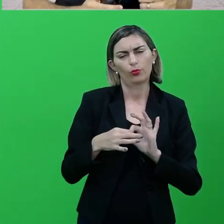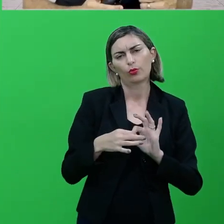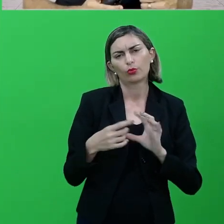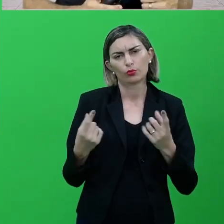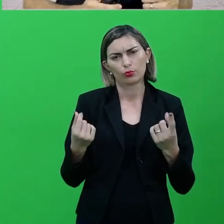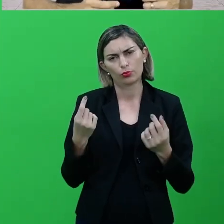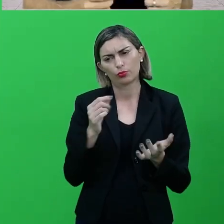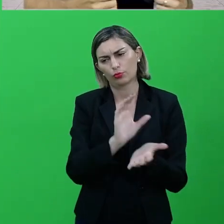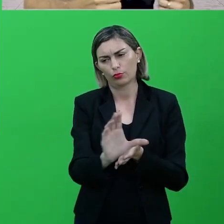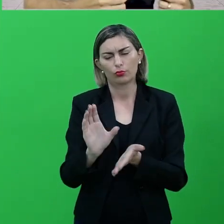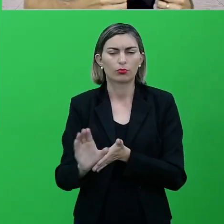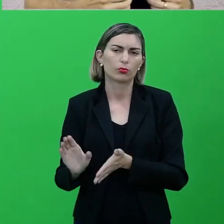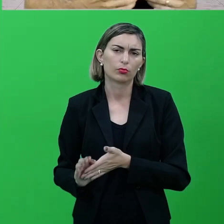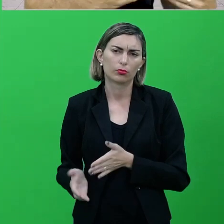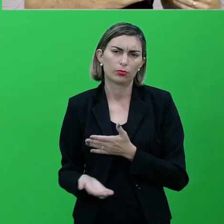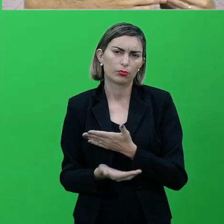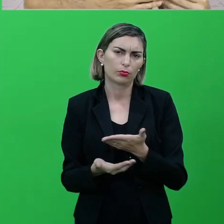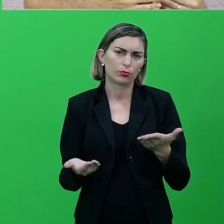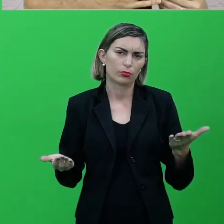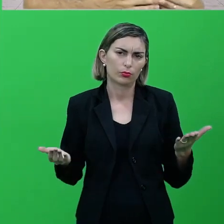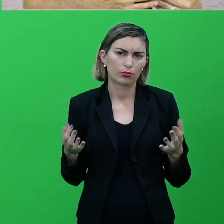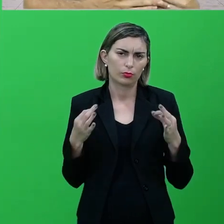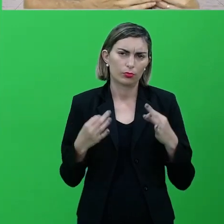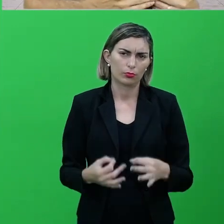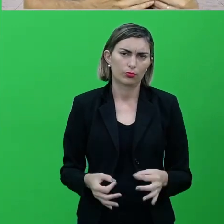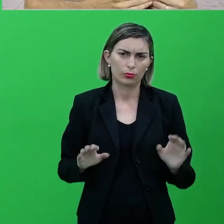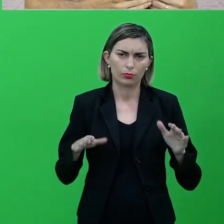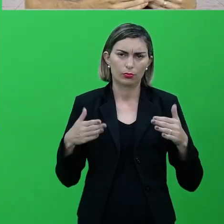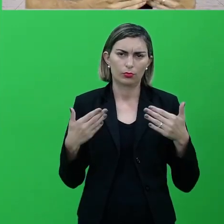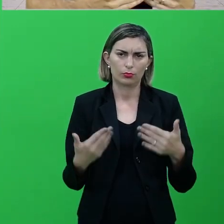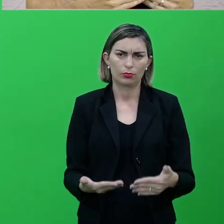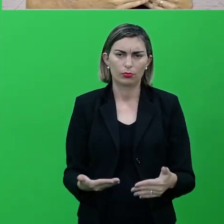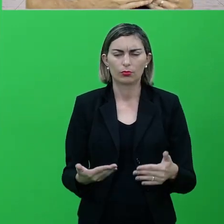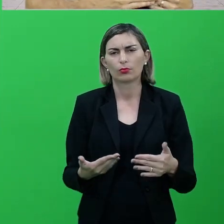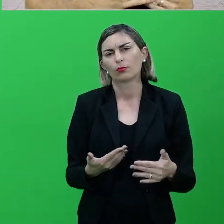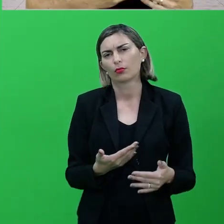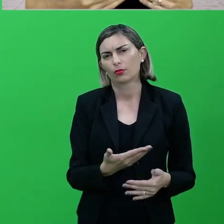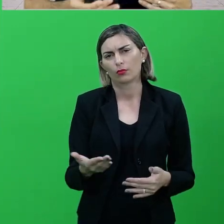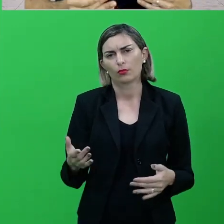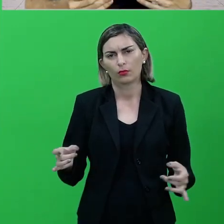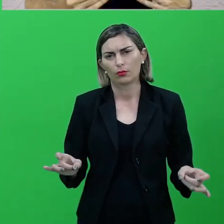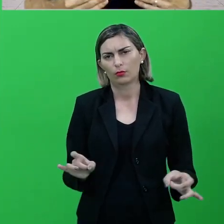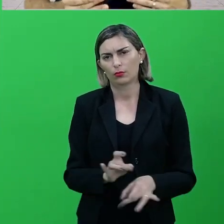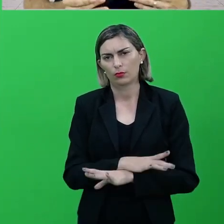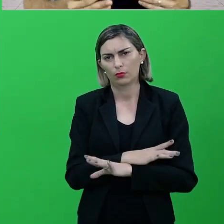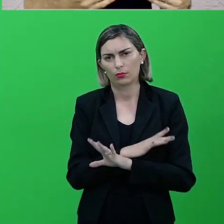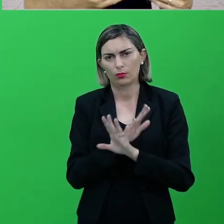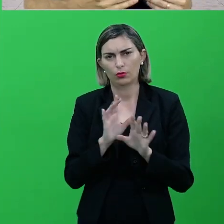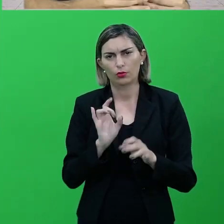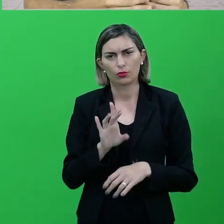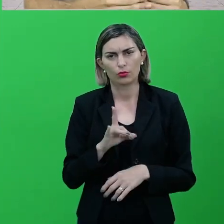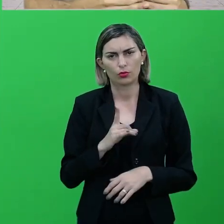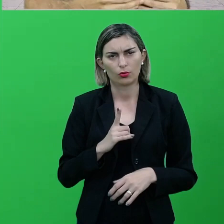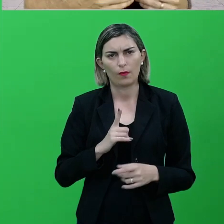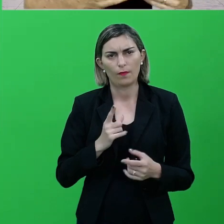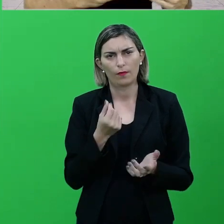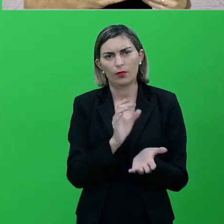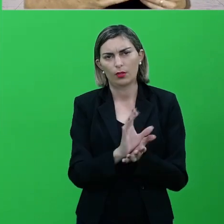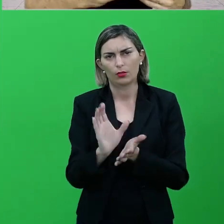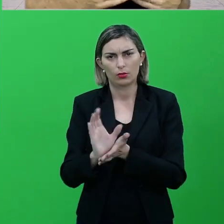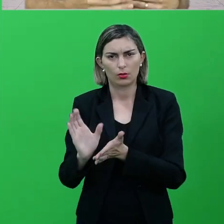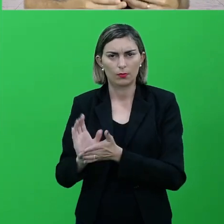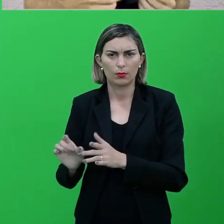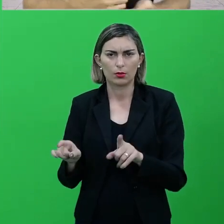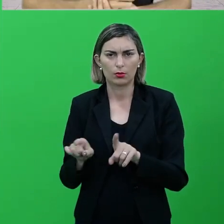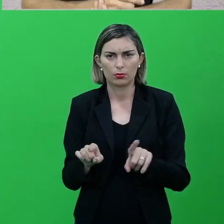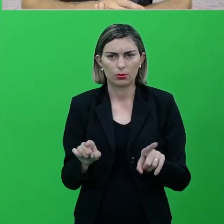recursos, e aí, justamente em função do que eu falei agora há pouco, isso termina abrangendo não apenas questões de financiamento, mas